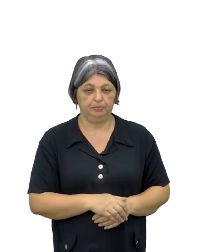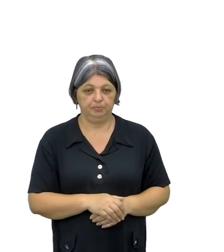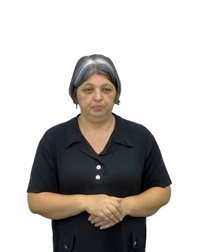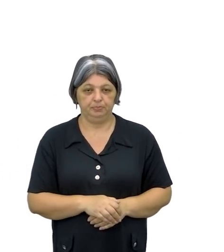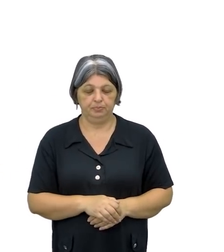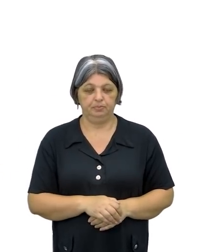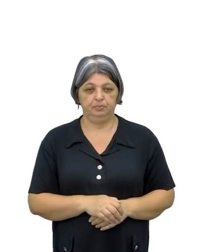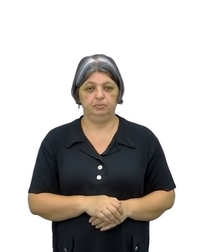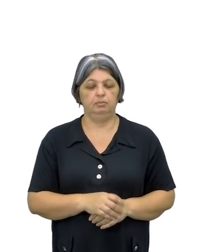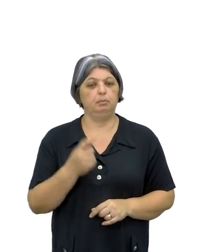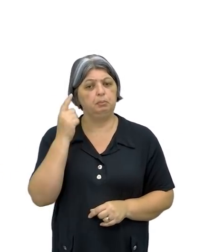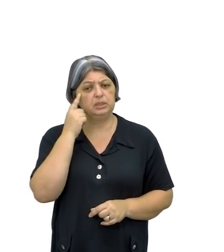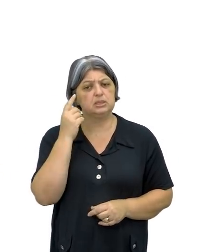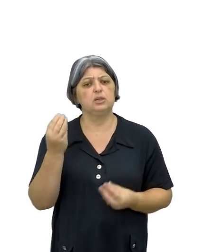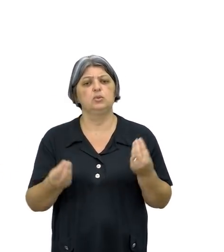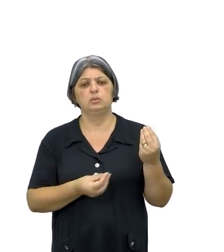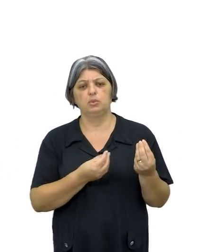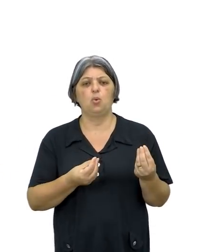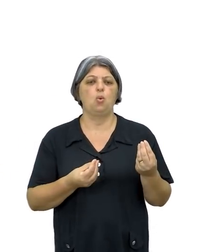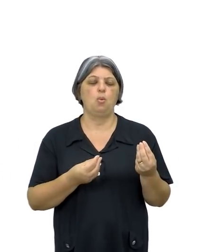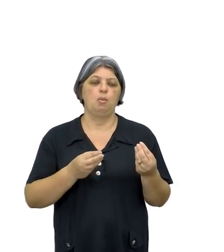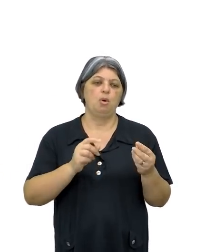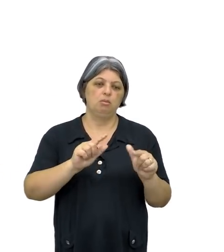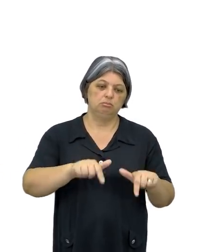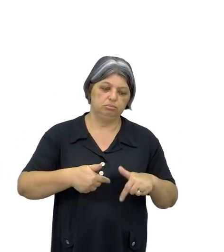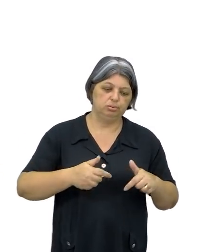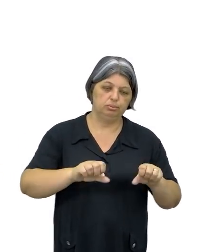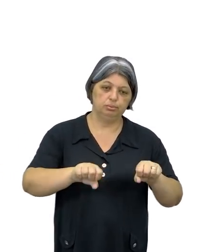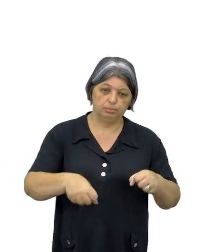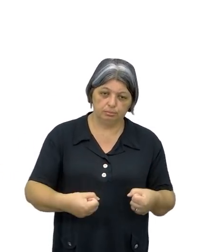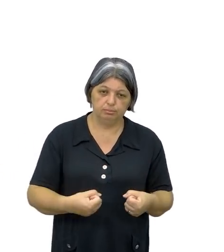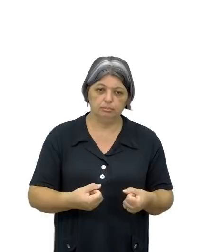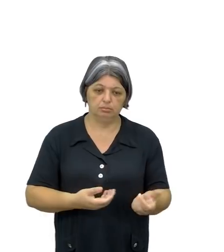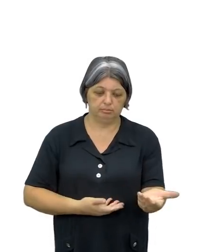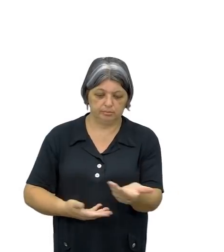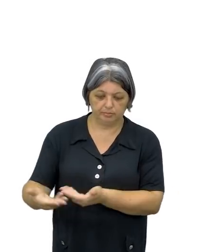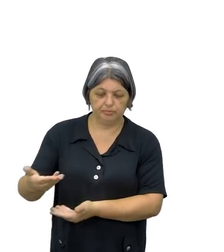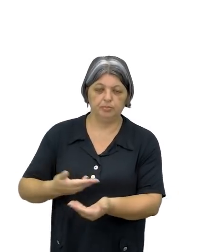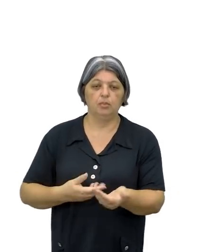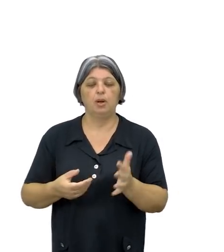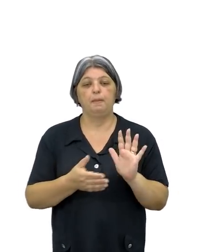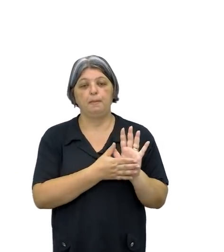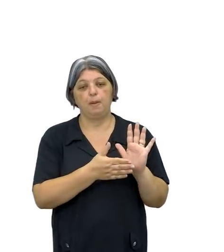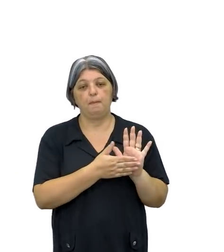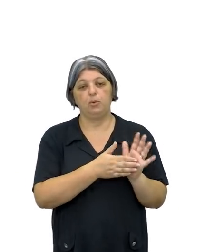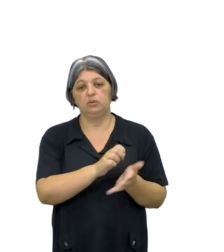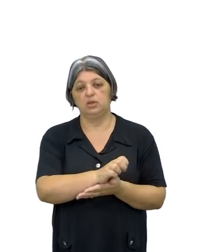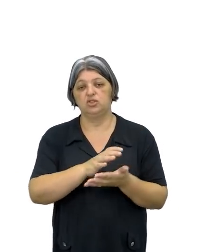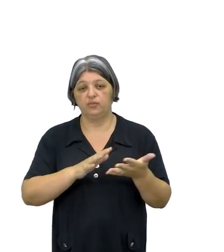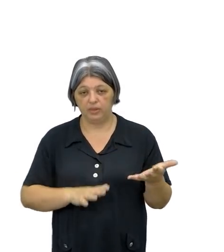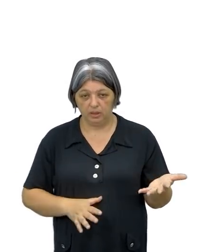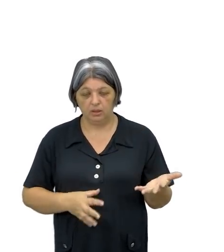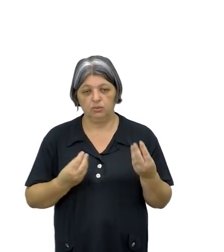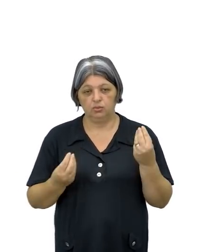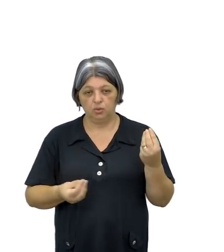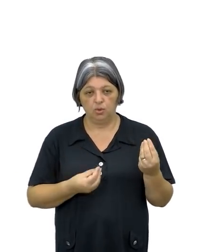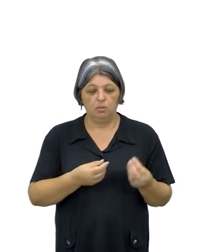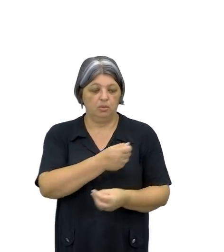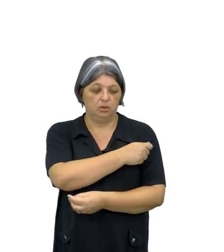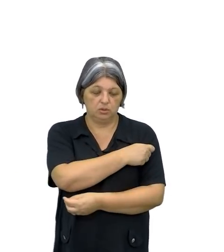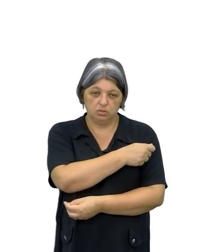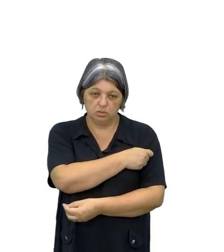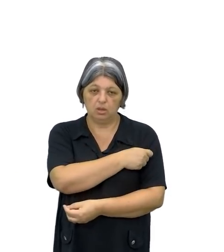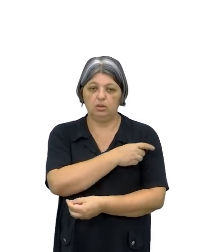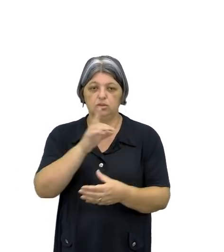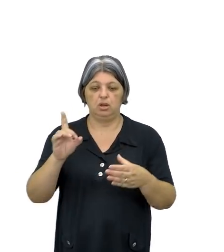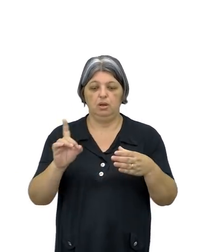também nesse engajamento, eu vou pensando também quando eu proponho essas atividades, quando eu coloco os estudantes em agrupamentos,